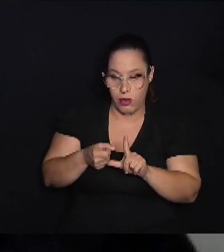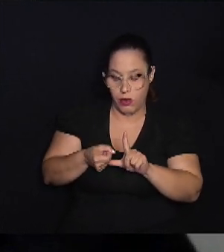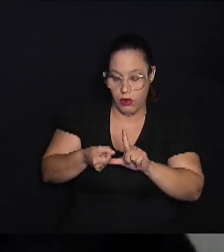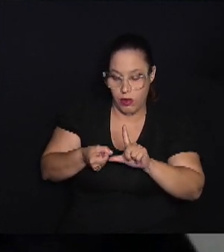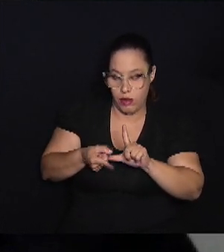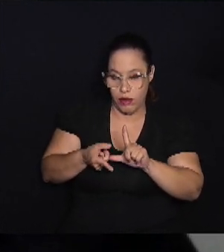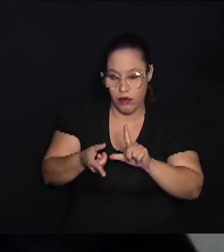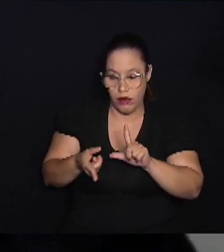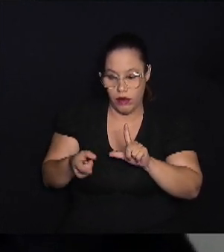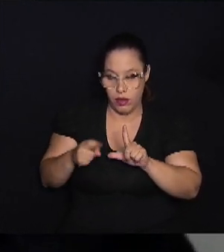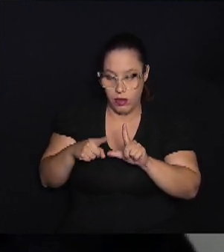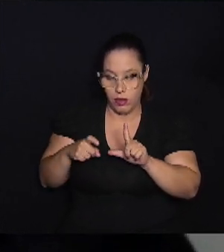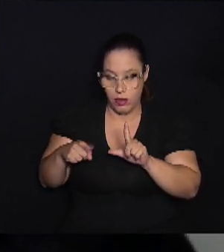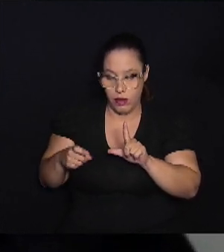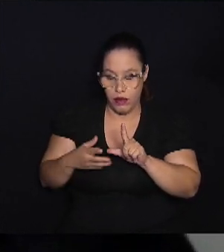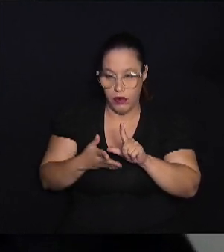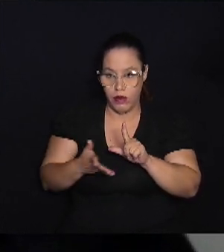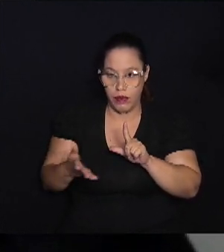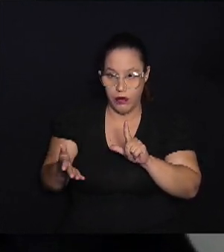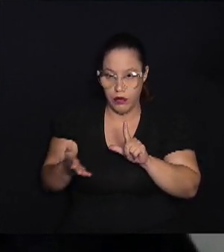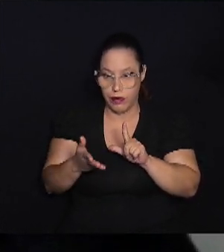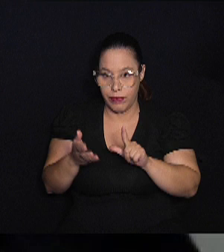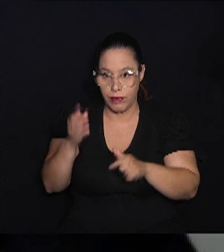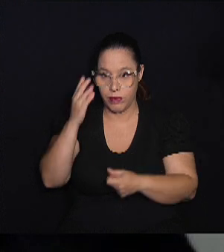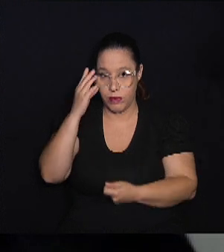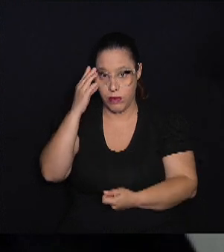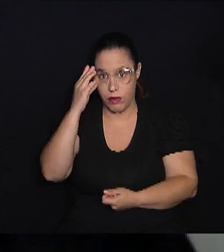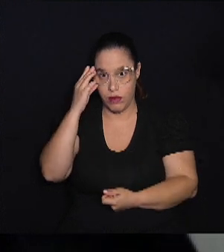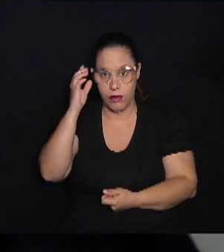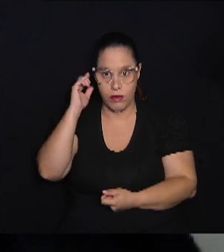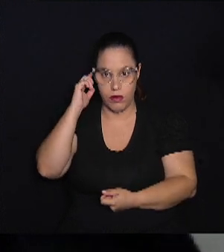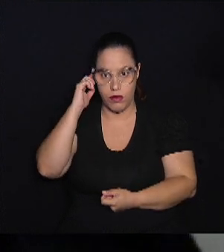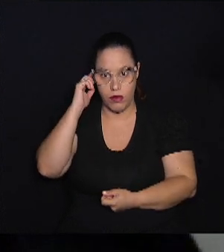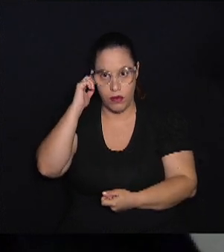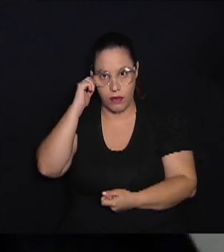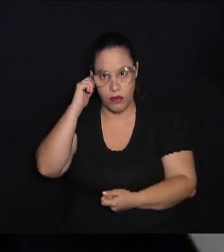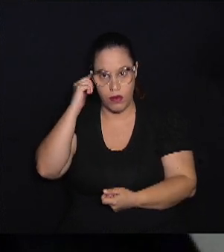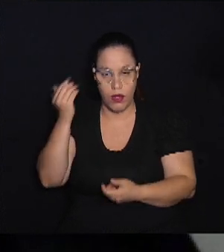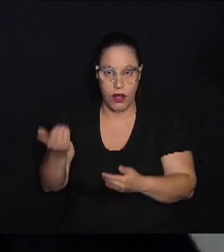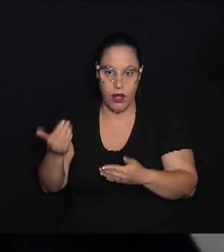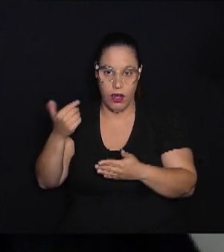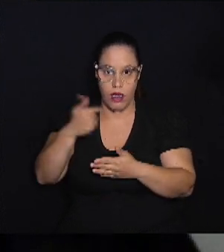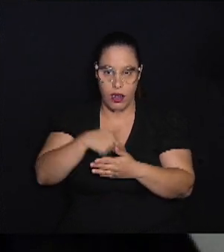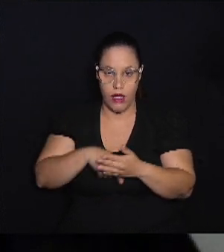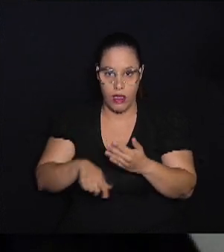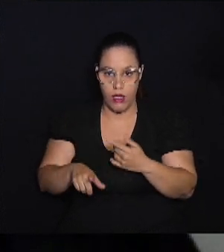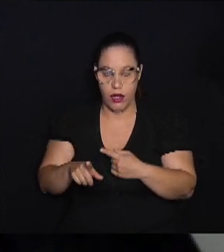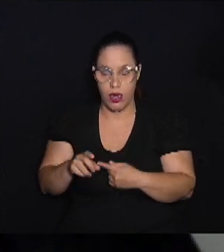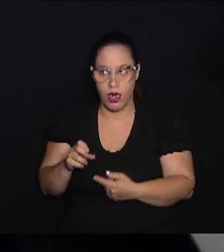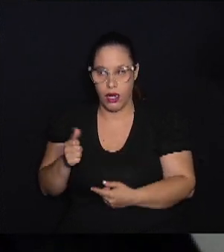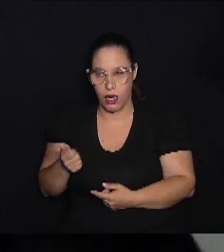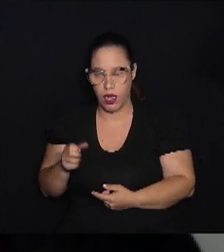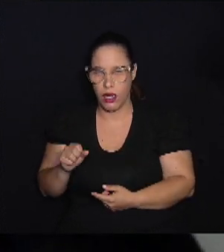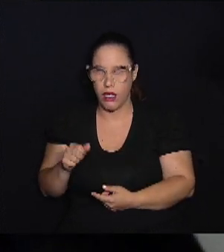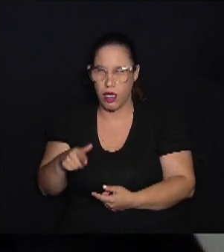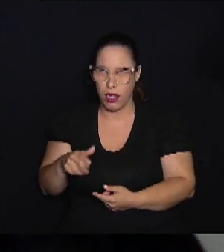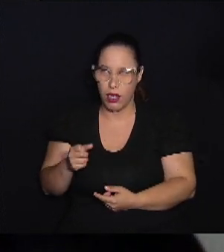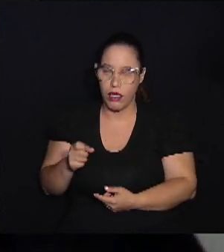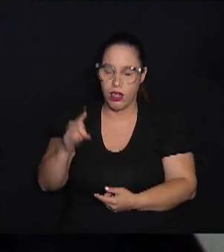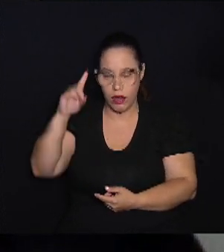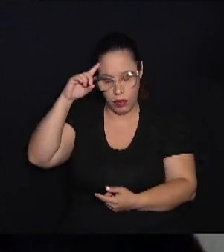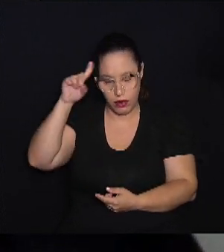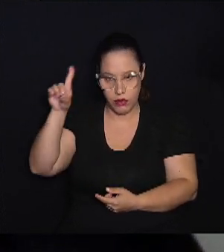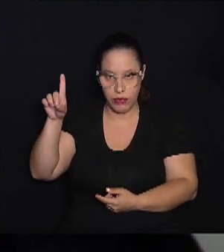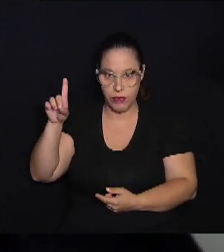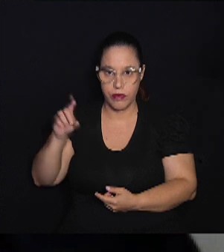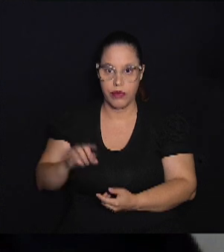né, com a via da espermatogênese, em um ciclo de entre 70 a 90 dias. Ao longo desse